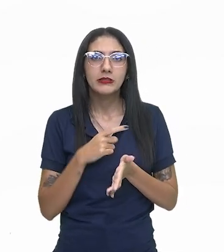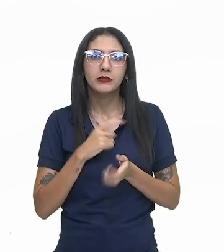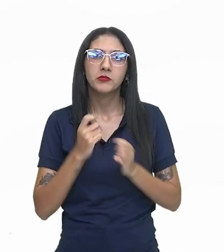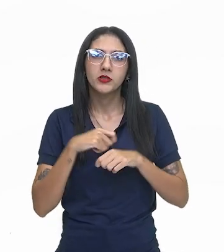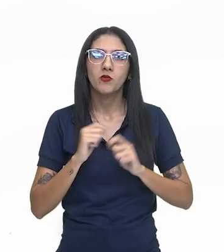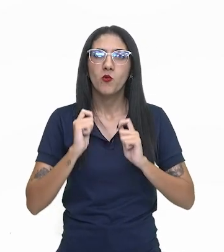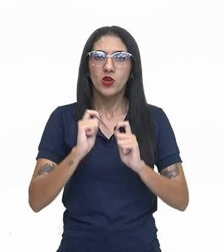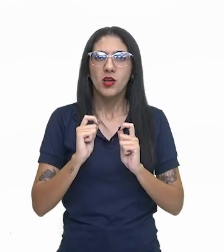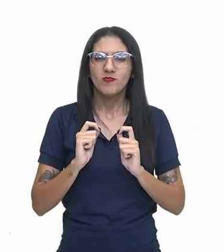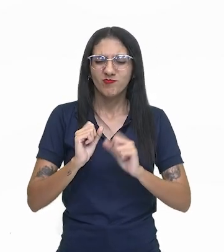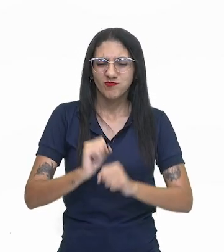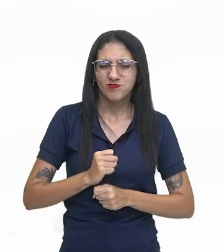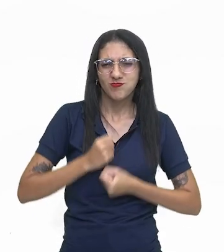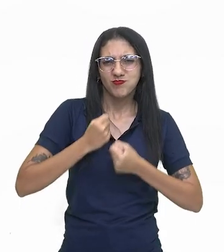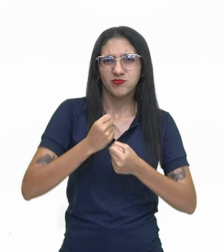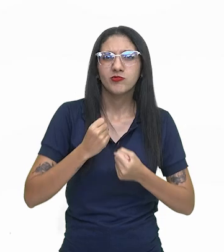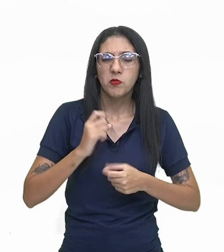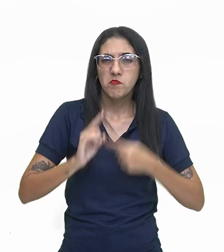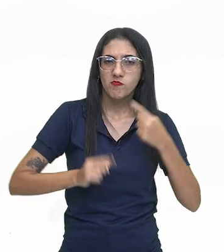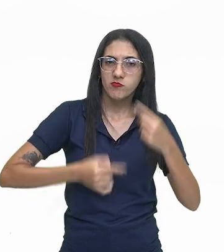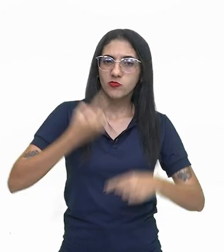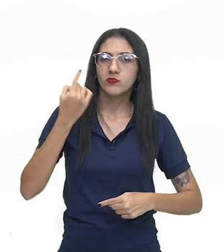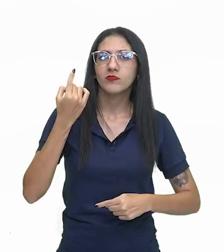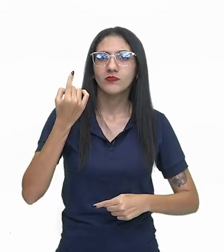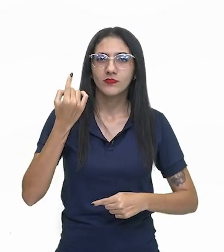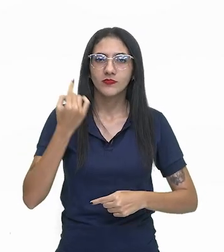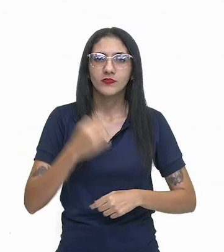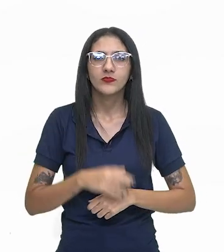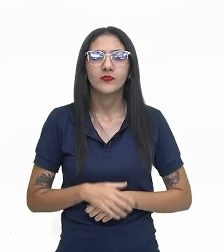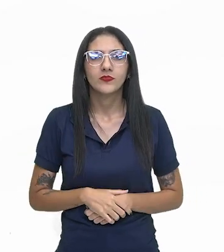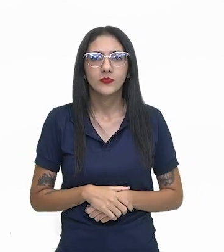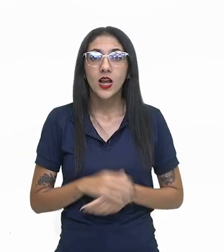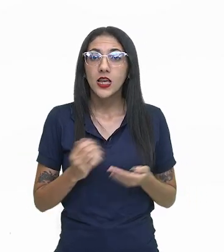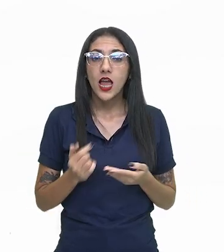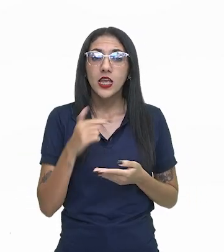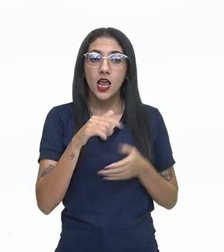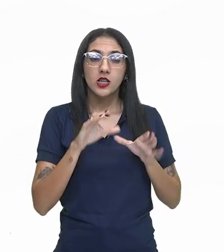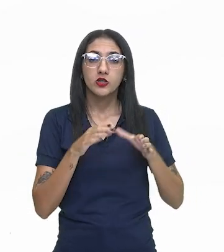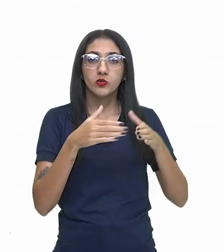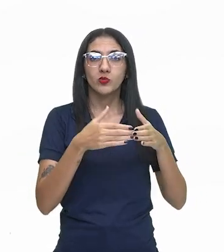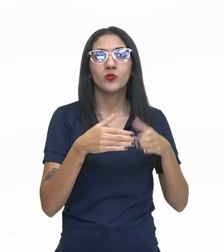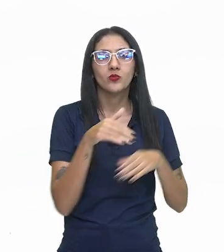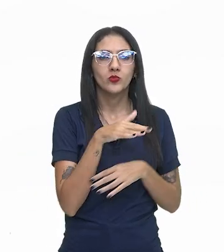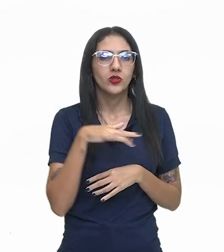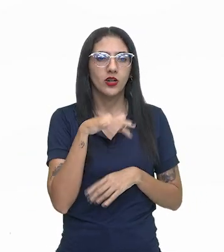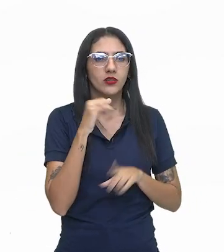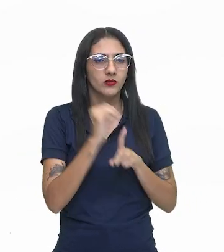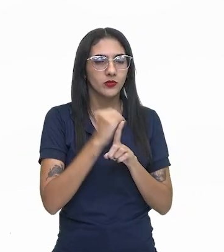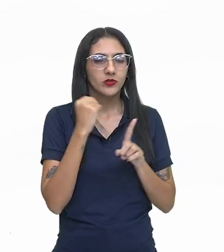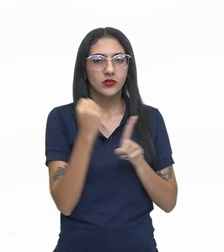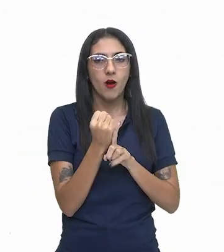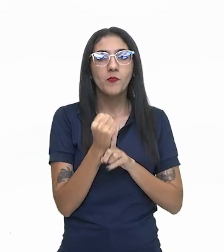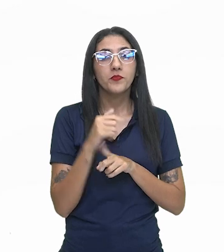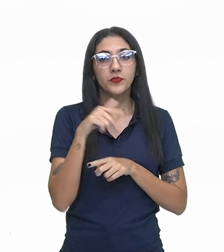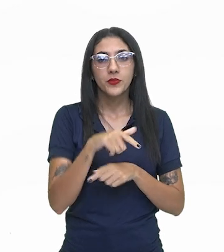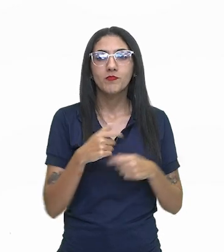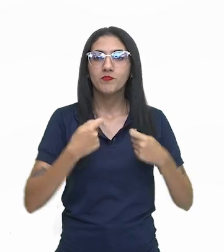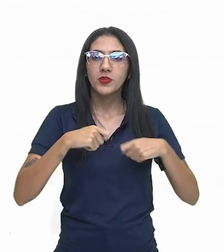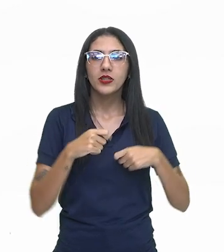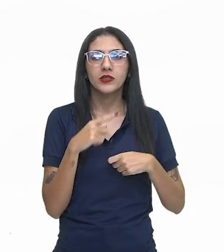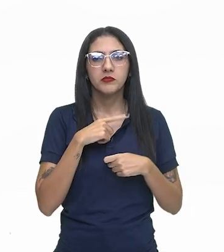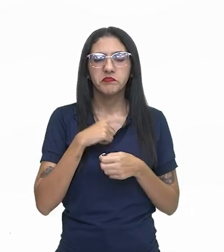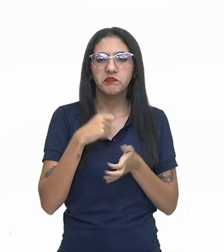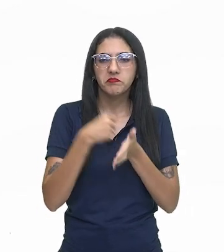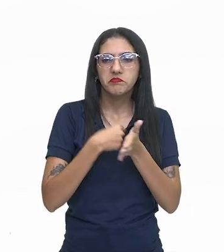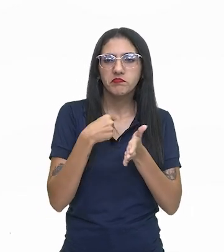não reconhecimento, né? E aí, os grupos sociais, os entes sociais, né, eles vão, então,